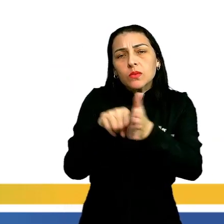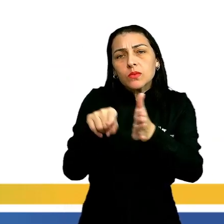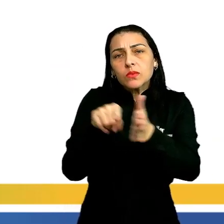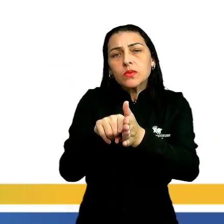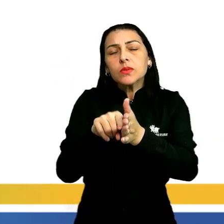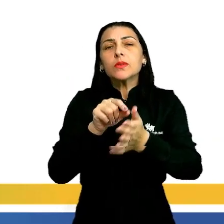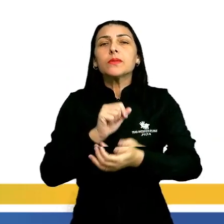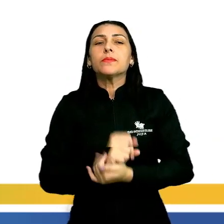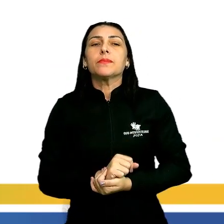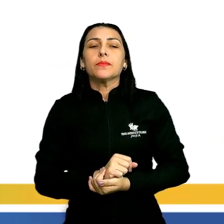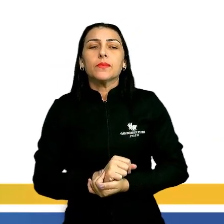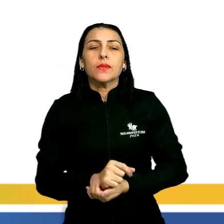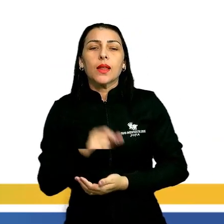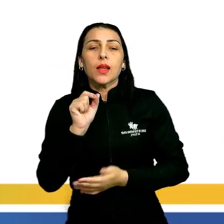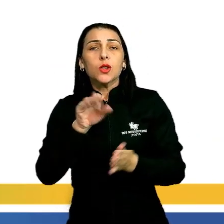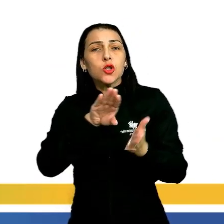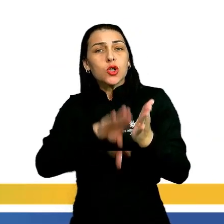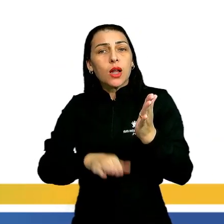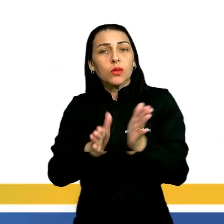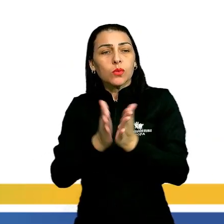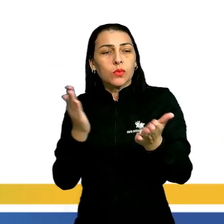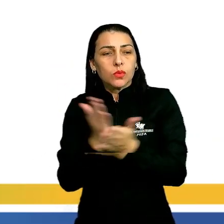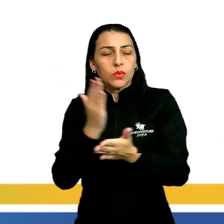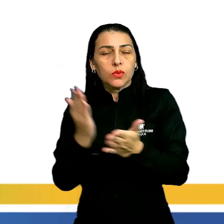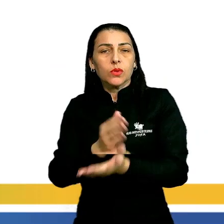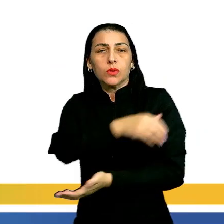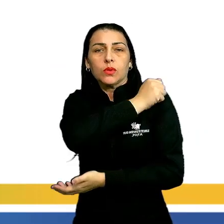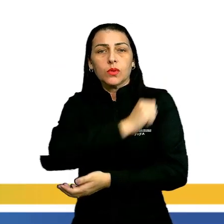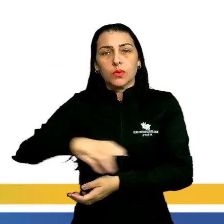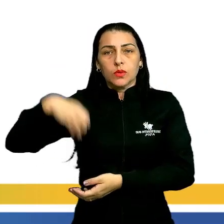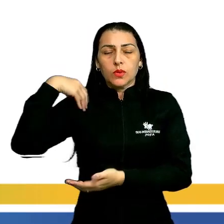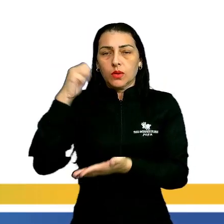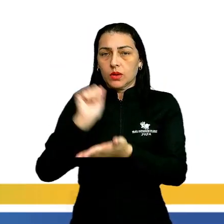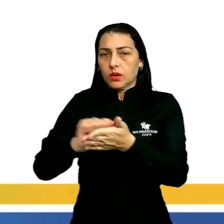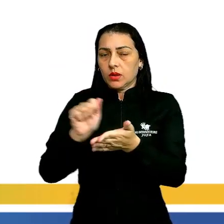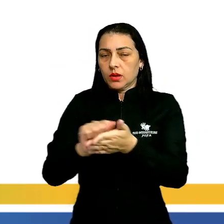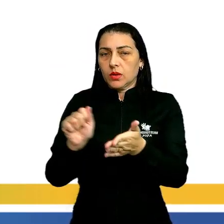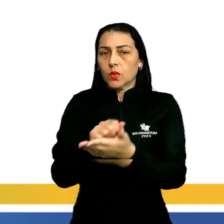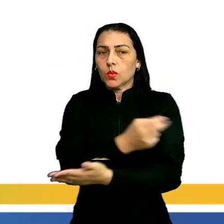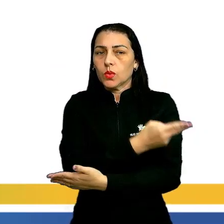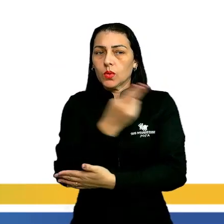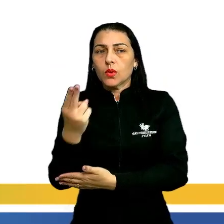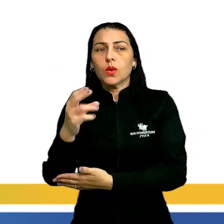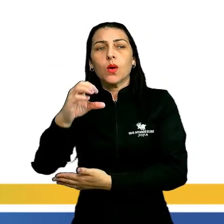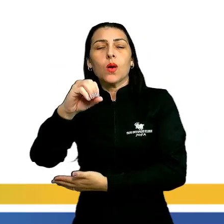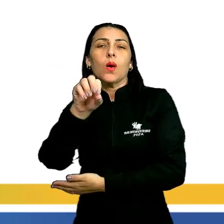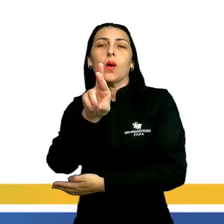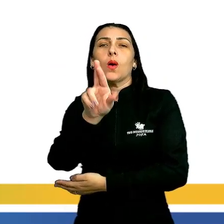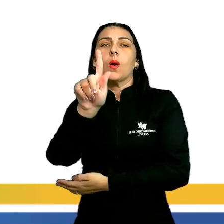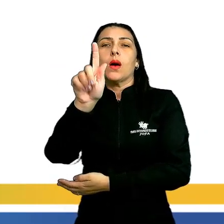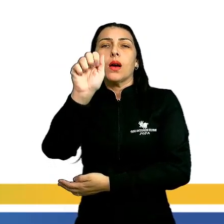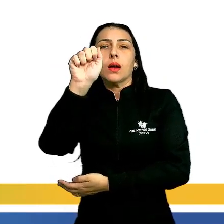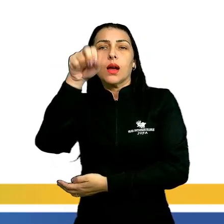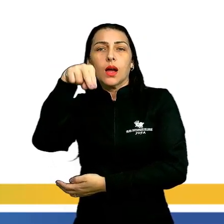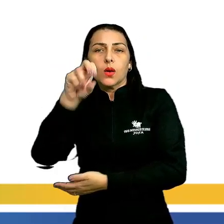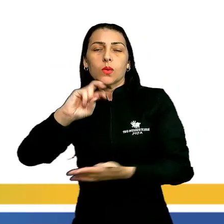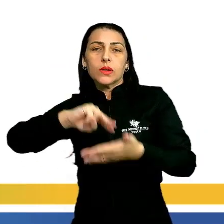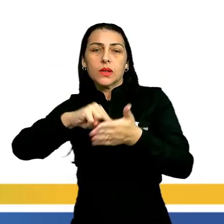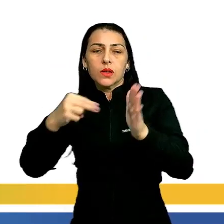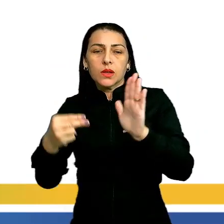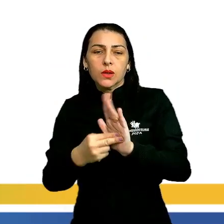as questões. Então, isso aí é tirado do livro do Aristóteles, então, escrito por ele, o nome do livro é Organon, que